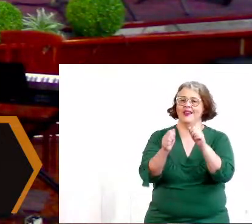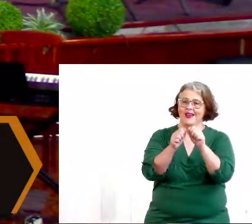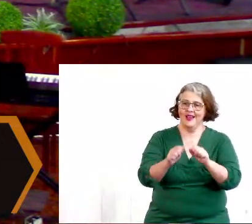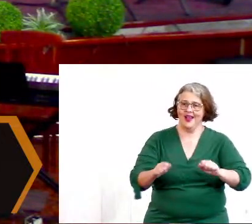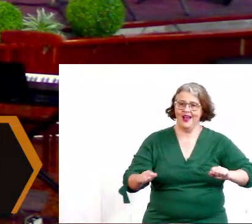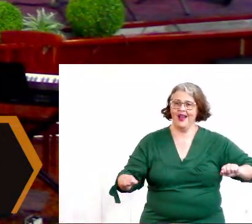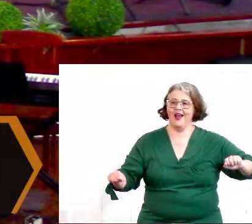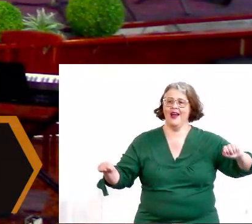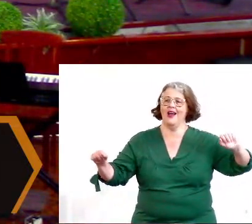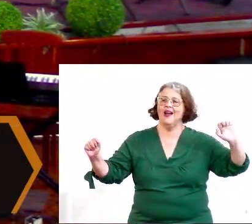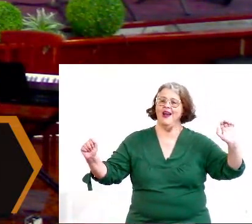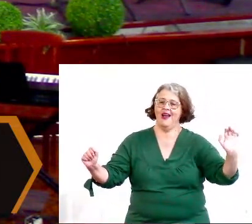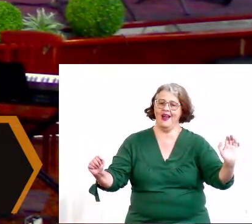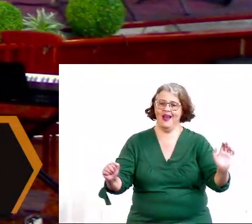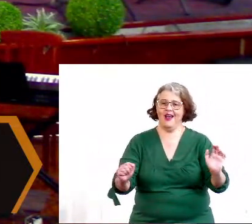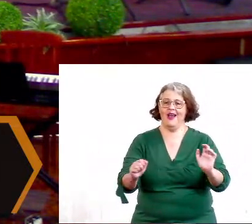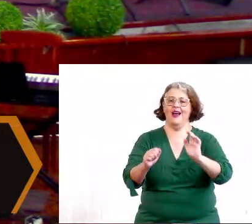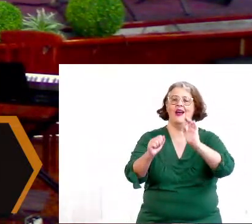engrandecer.